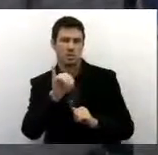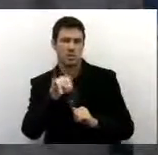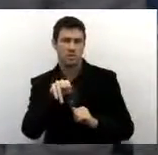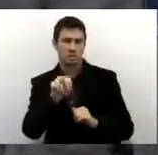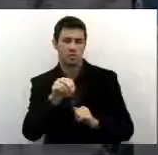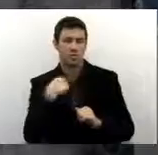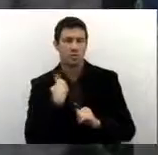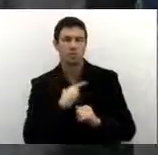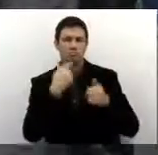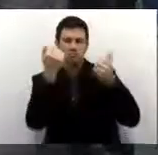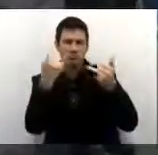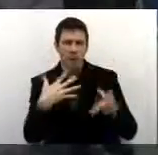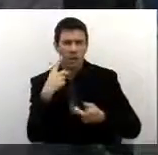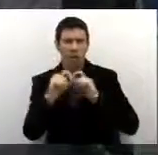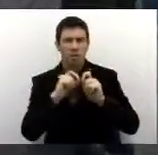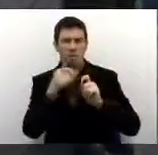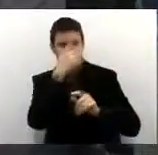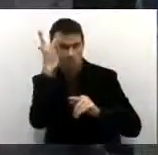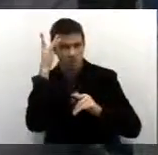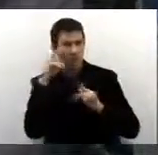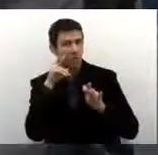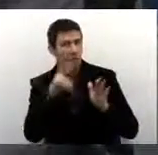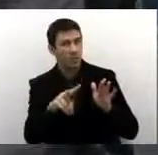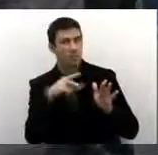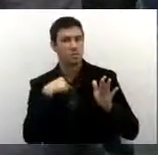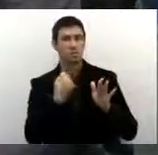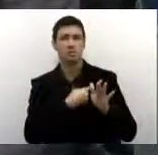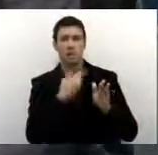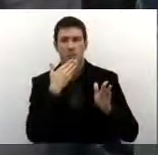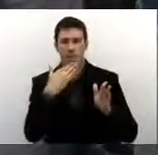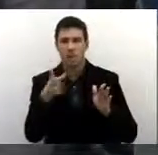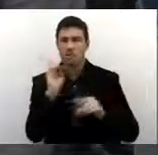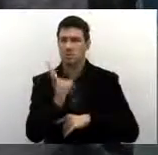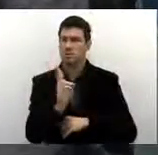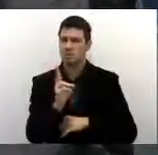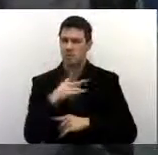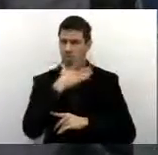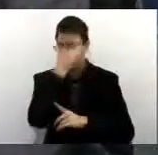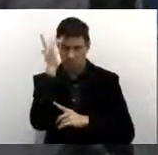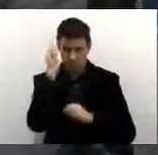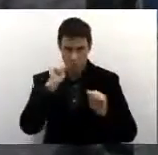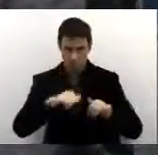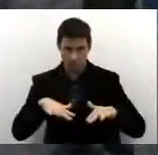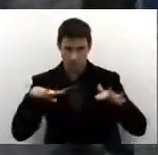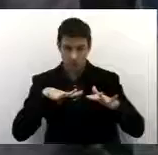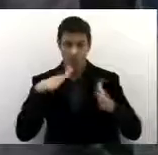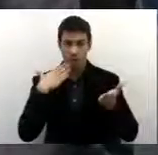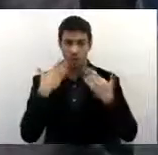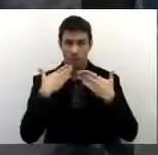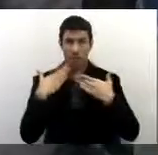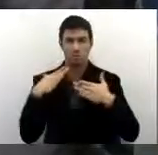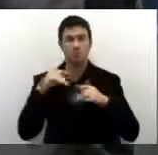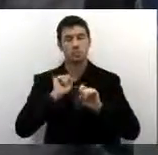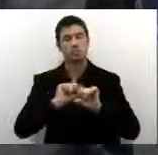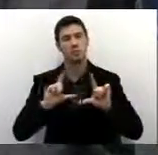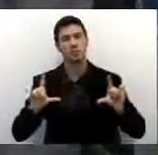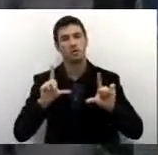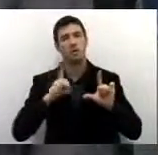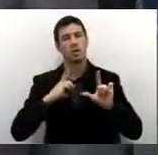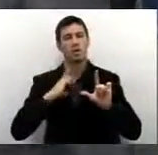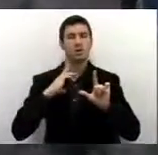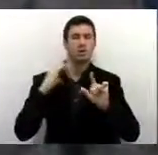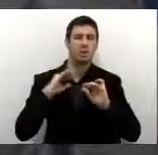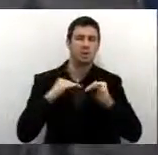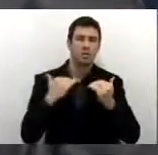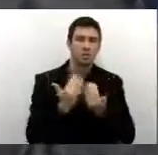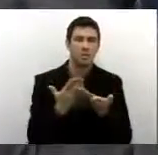assistindo, a gente incita sempre a participação da população, pede para que a população venha ao plenário ou assista os debates pela TV Câmara. E aqui está previsto para a gente